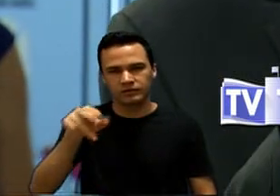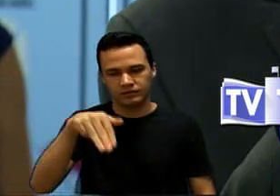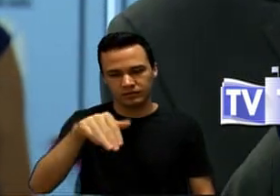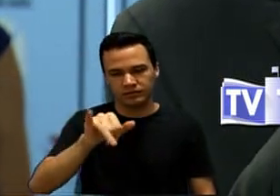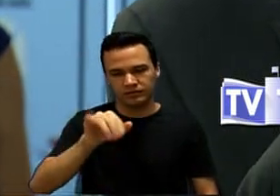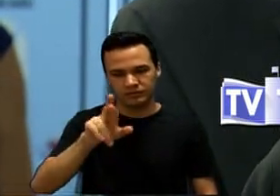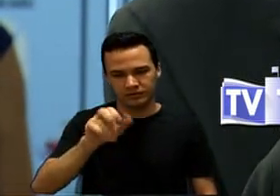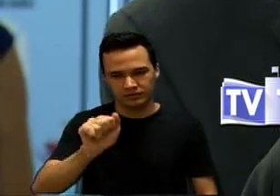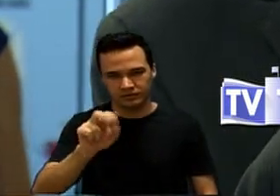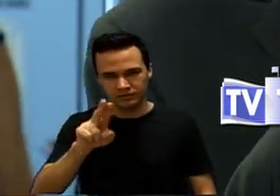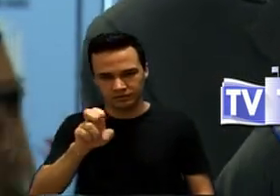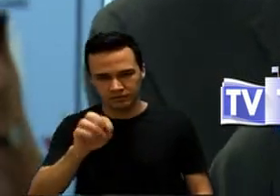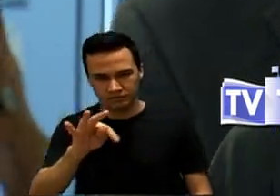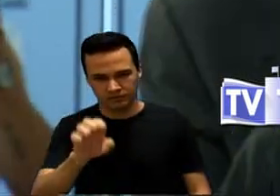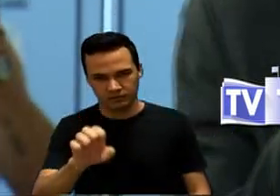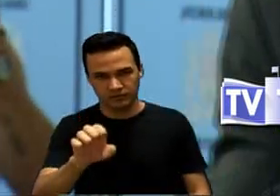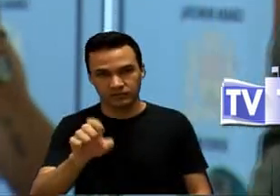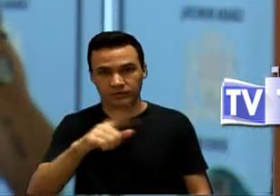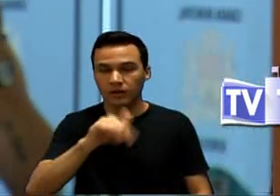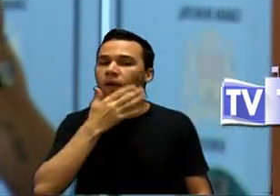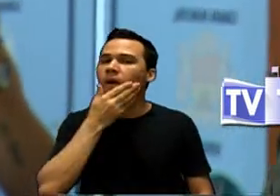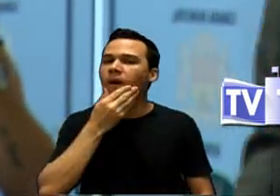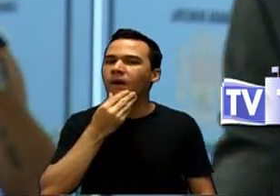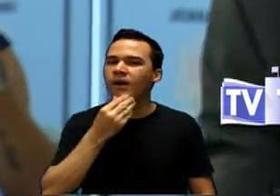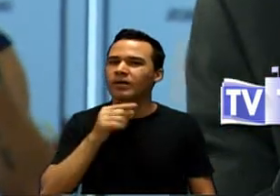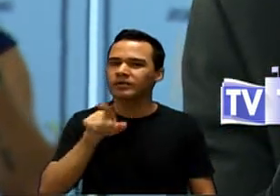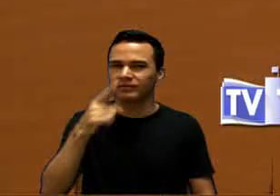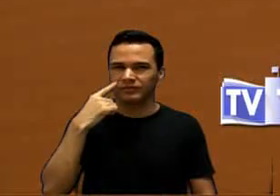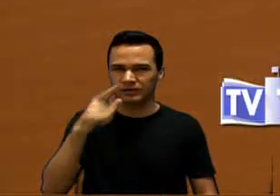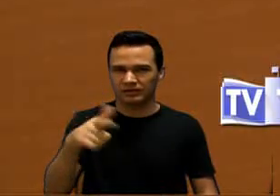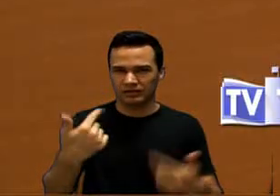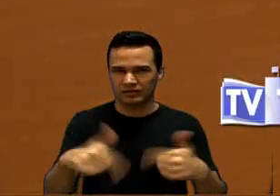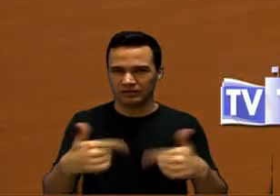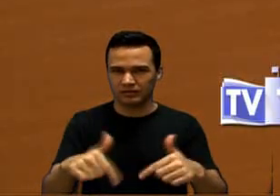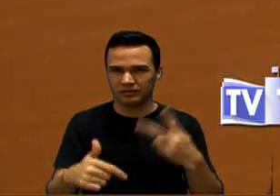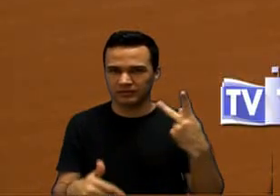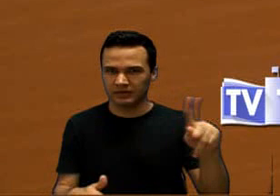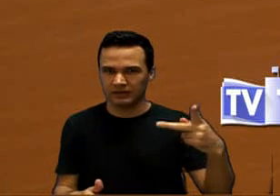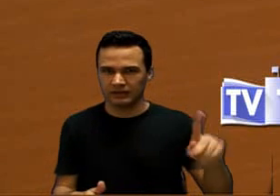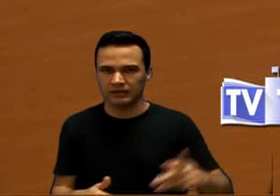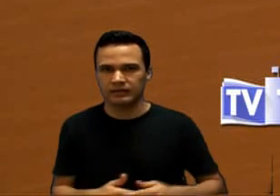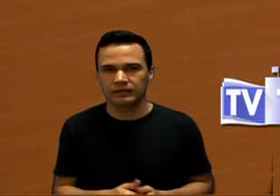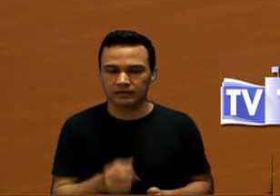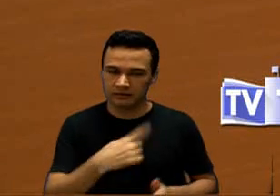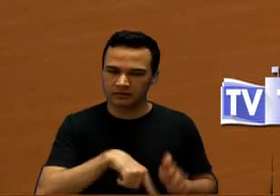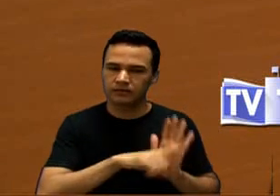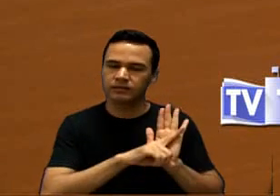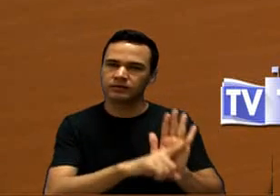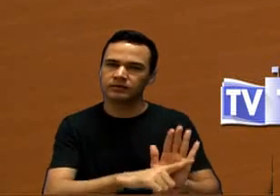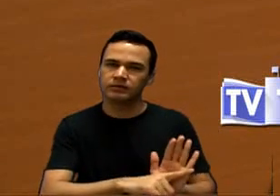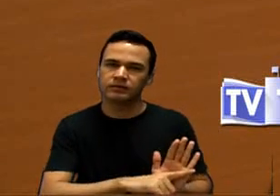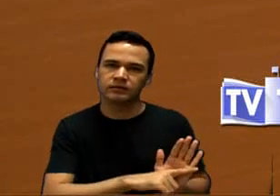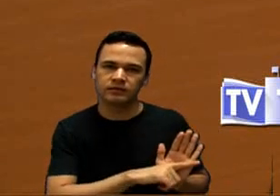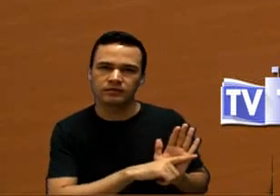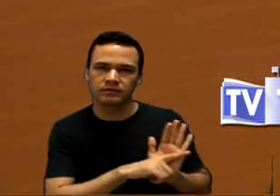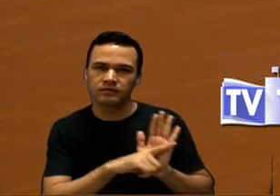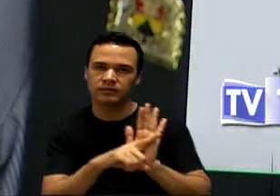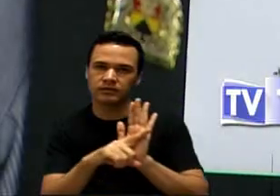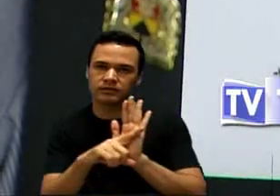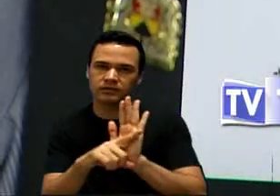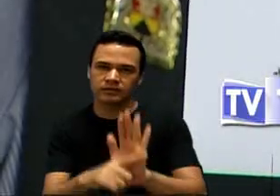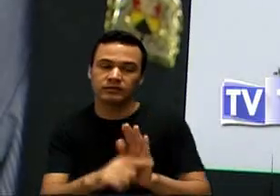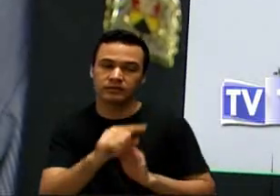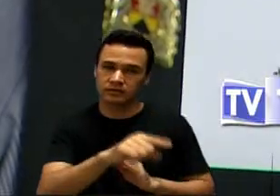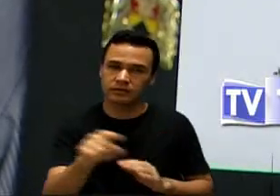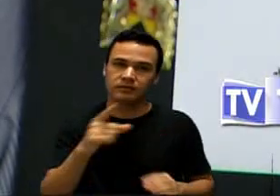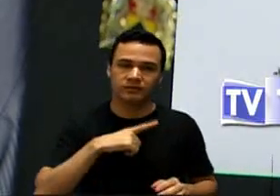que, que esse ser de luz vem fazendo aqui, ó, para colaborar com a criançada. Congratulações para ele que